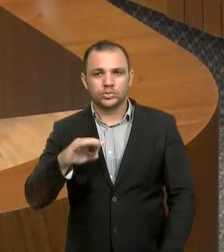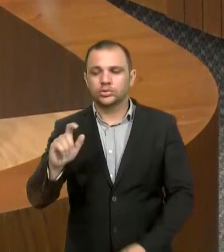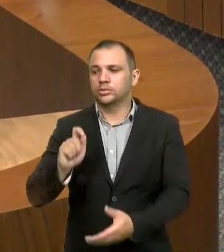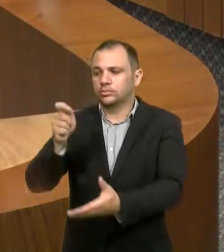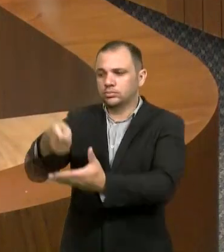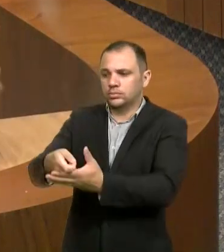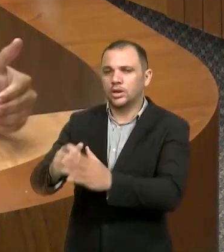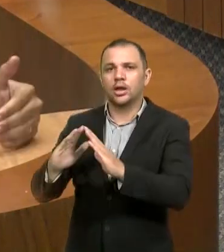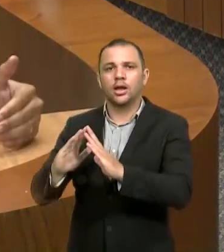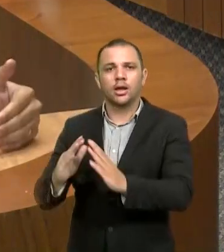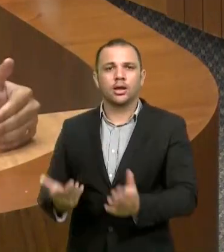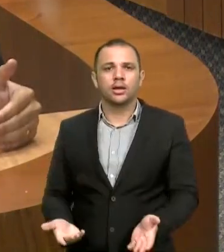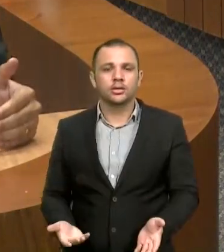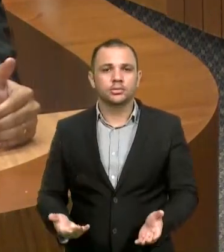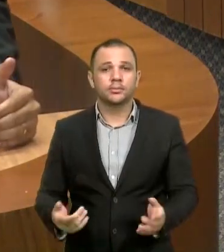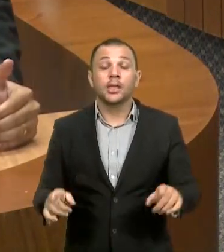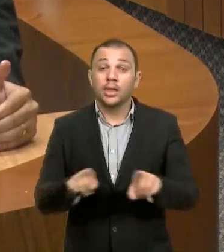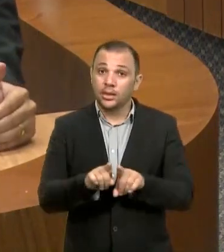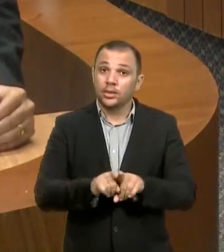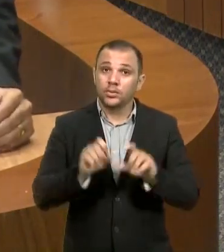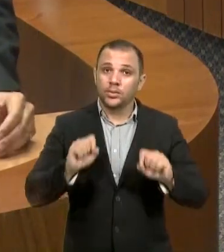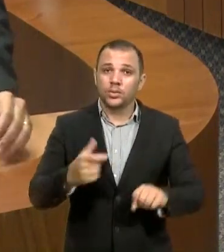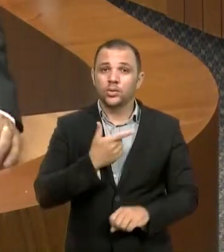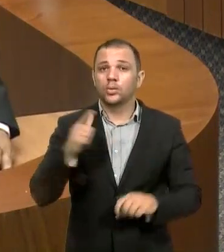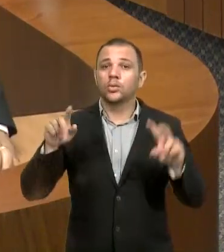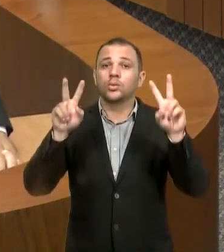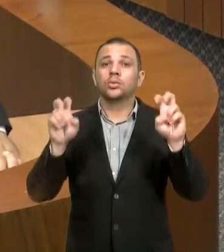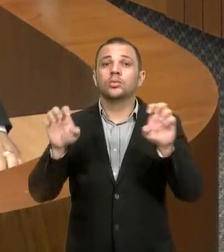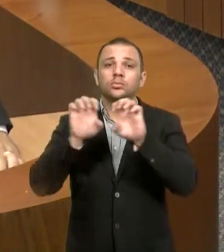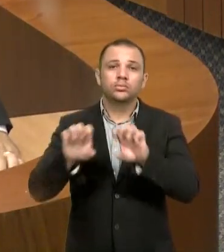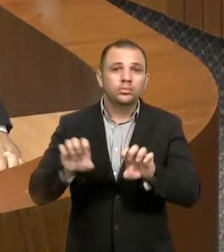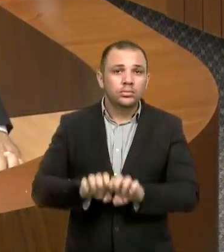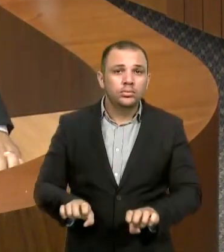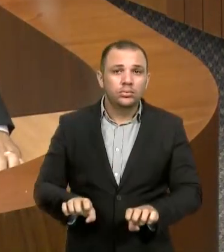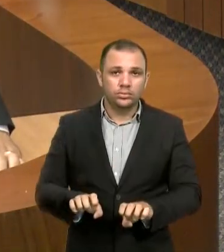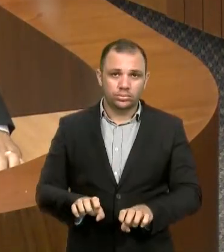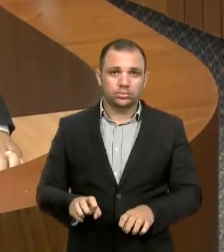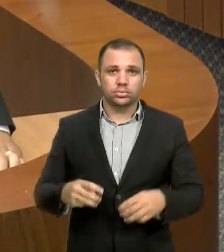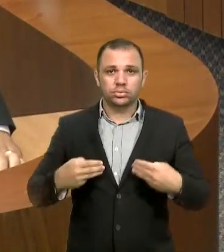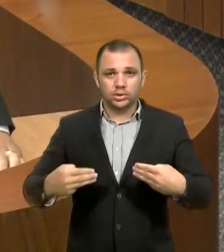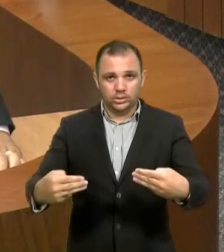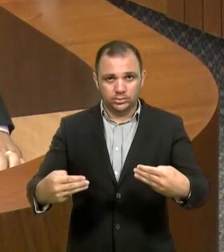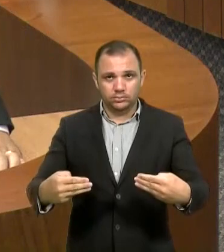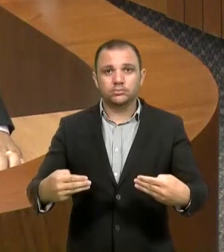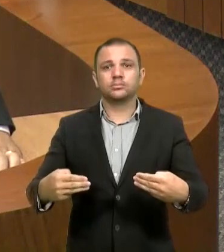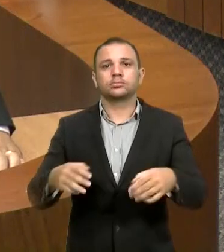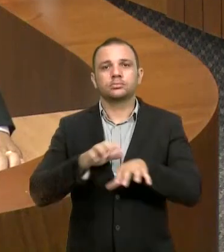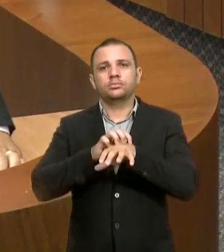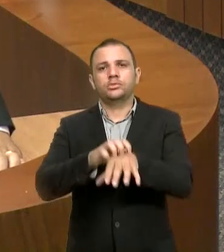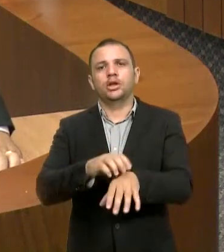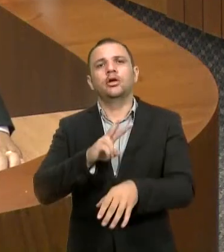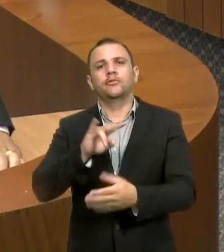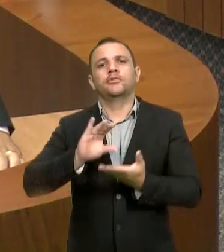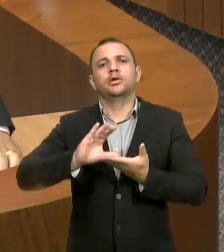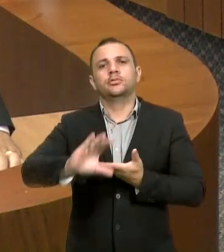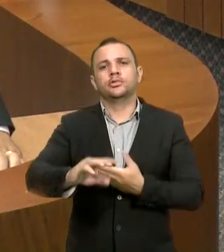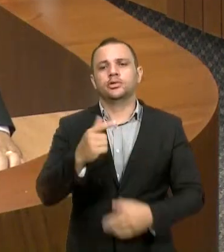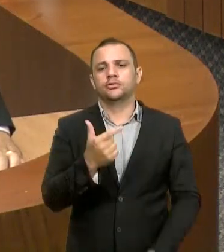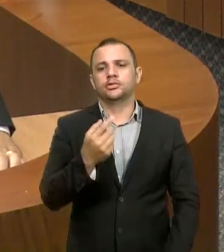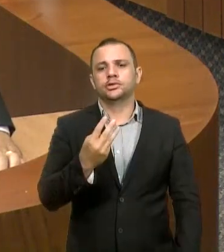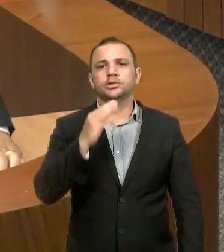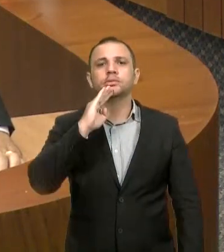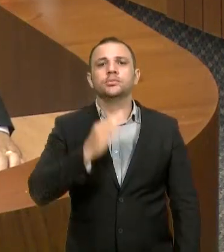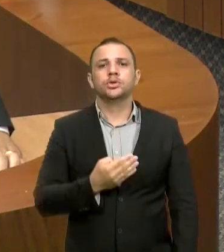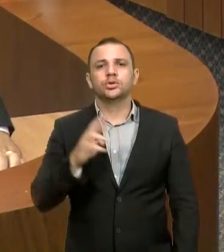Mas eu posso falar de infraestrutura também. O Ministério dos Transportes vai investir mais de R$ 23 bilhões nos